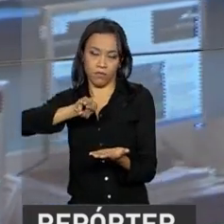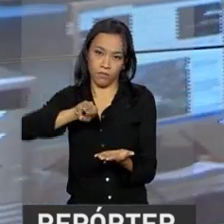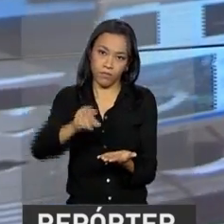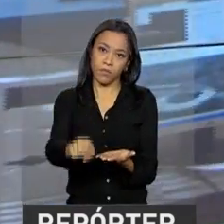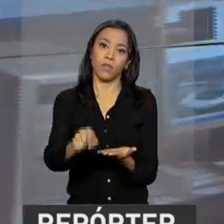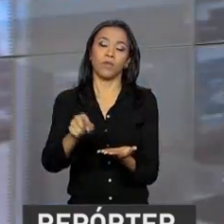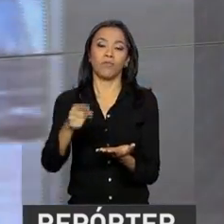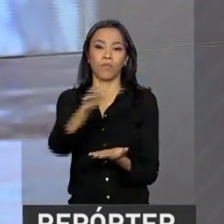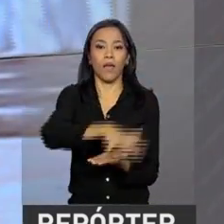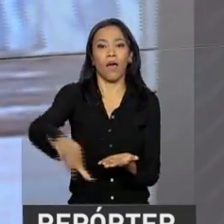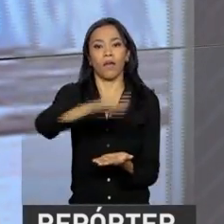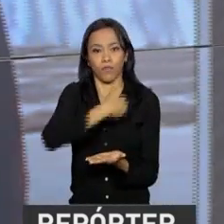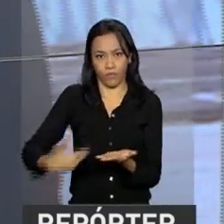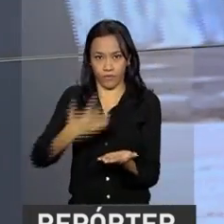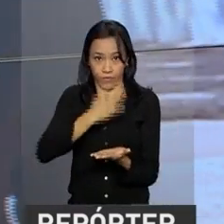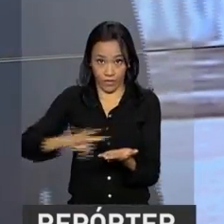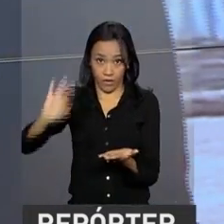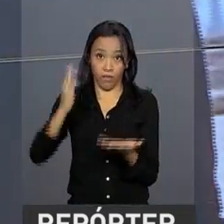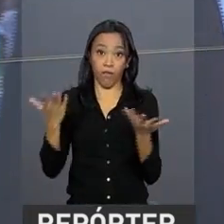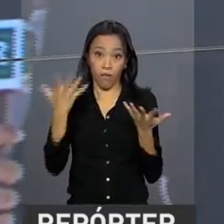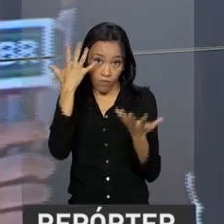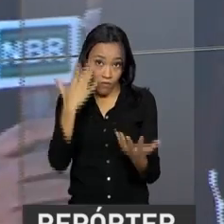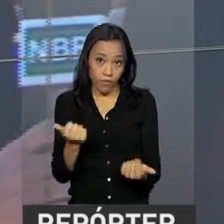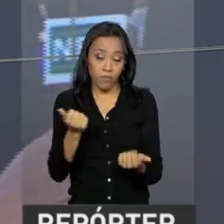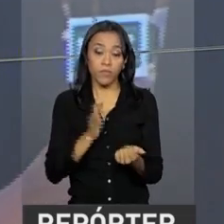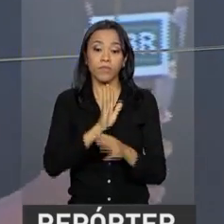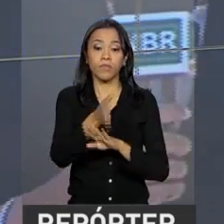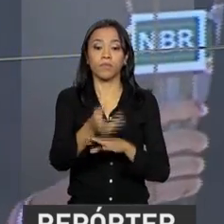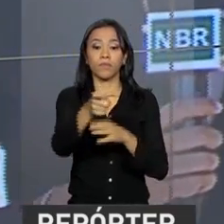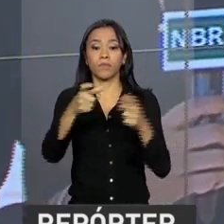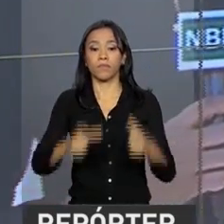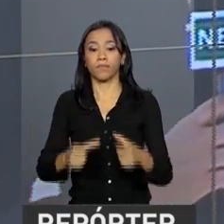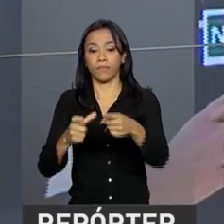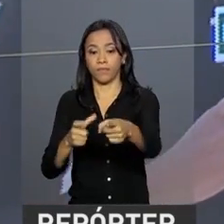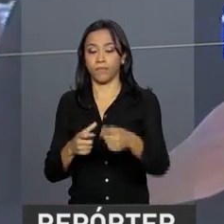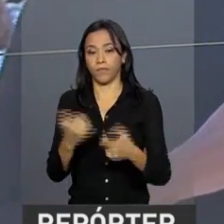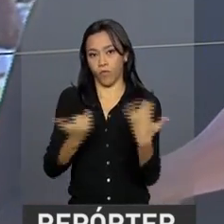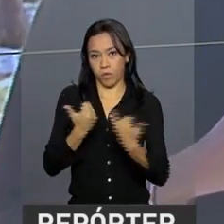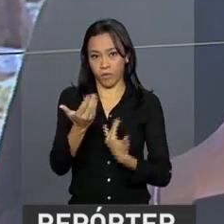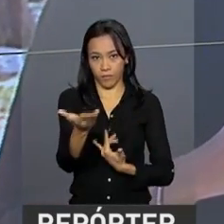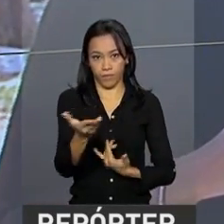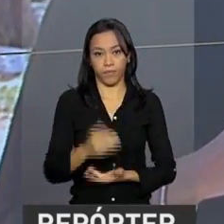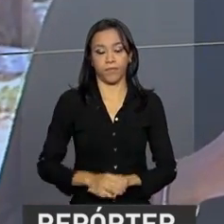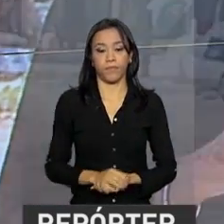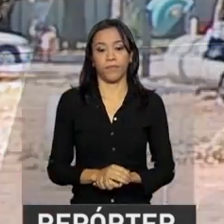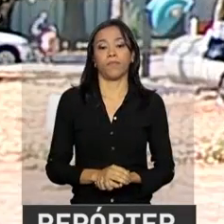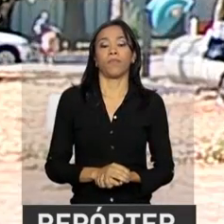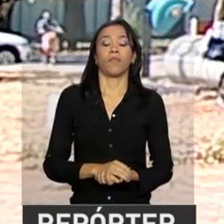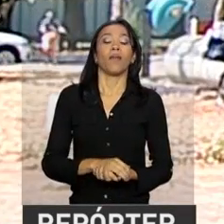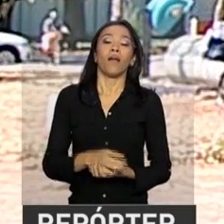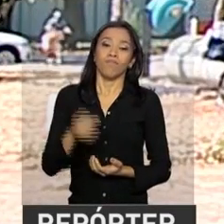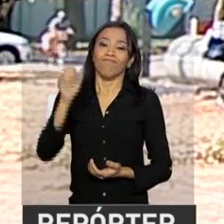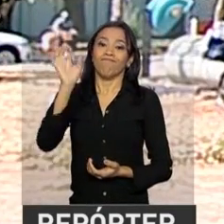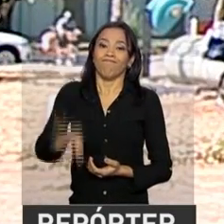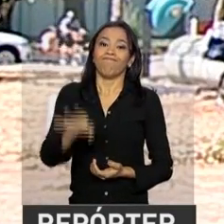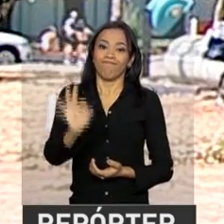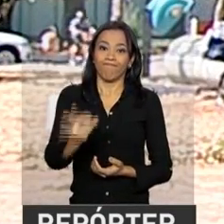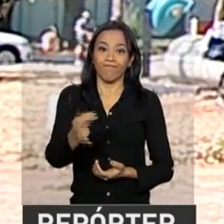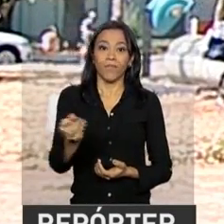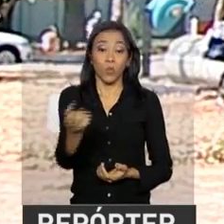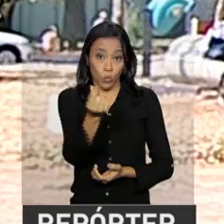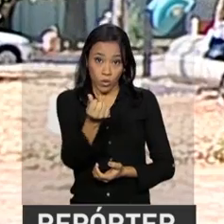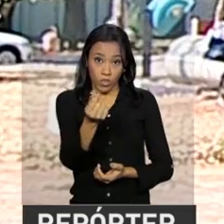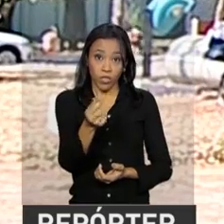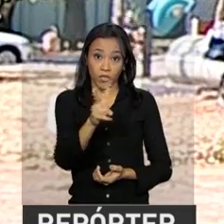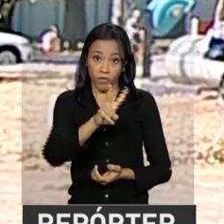ao vivo com Gabriela Noronha que está na Esplanada dos Ministérios Oi Gabriela Oi Oi Renata é isso mesmo o dinheiro